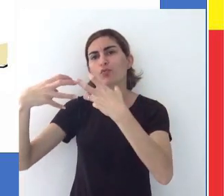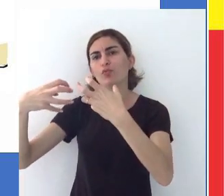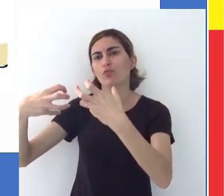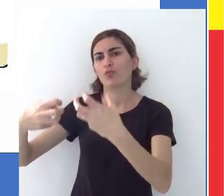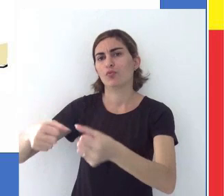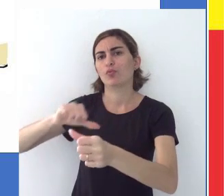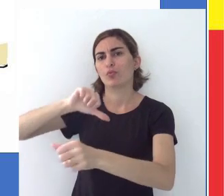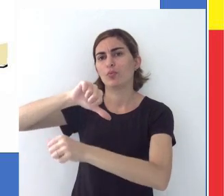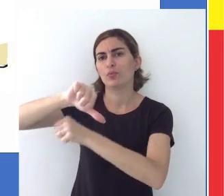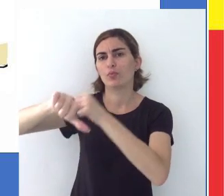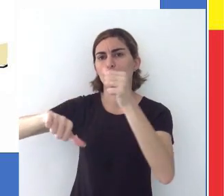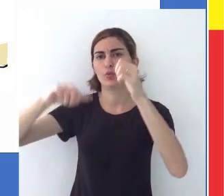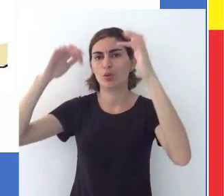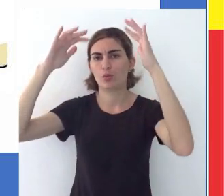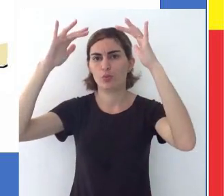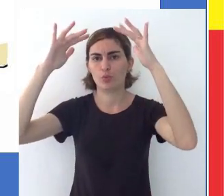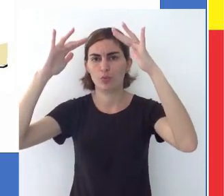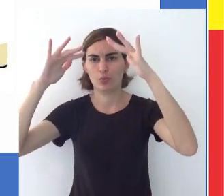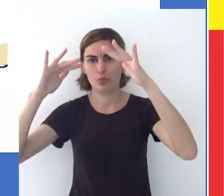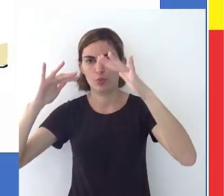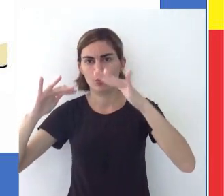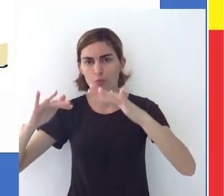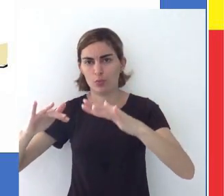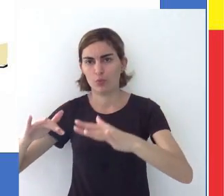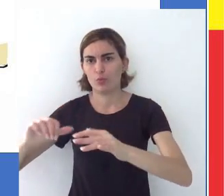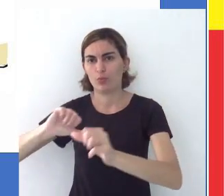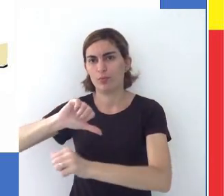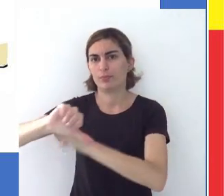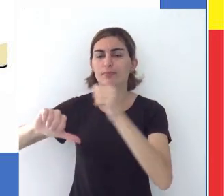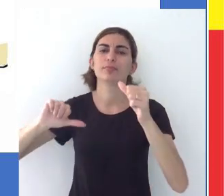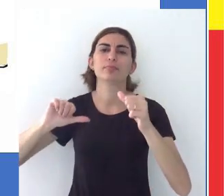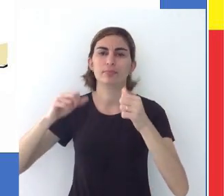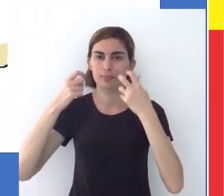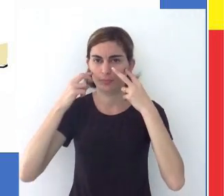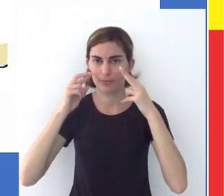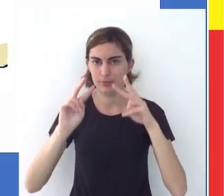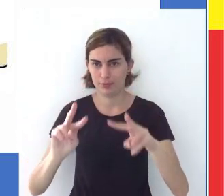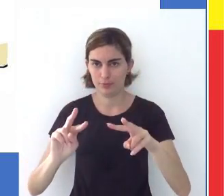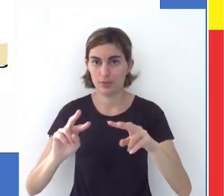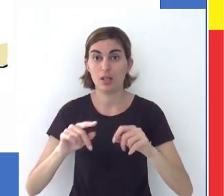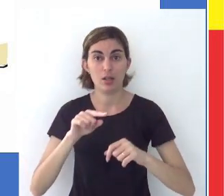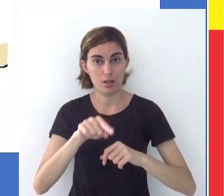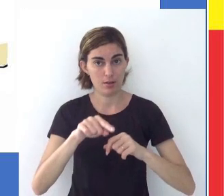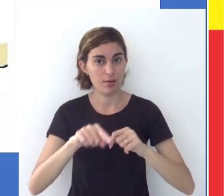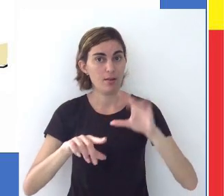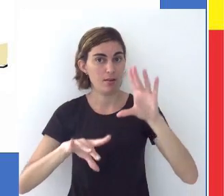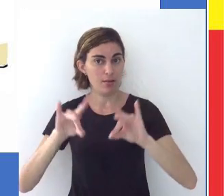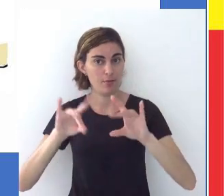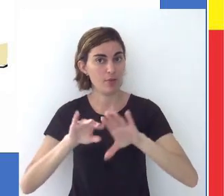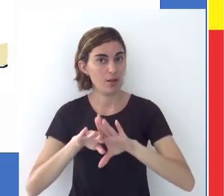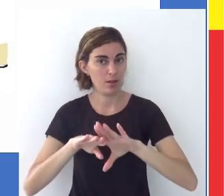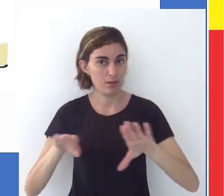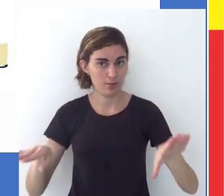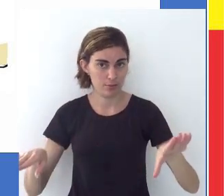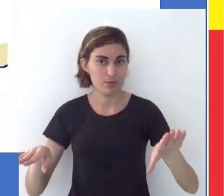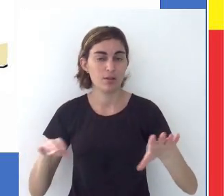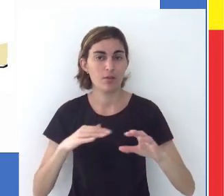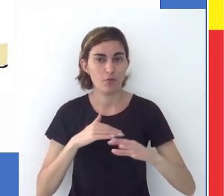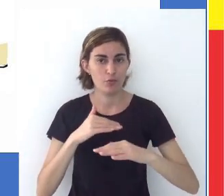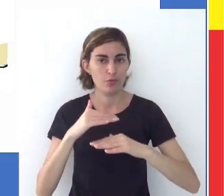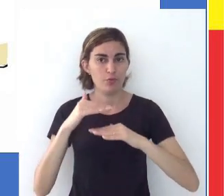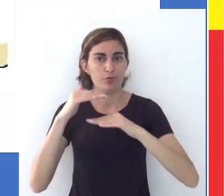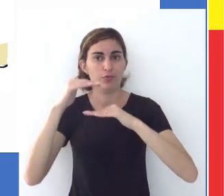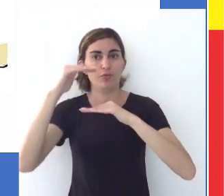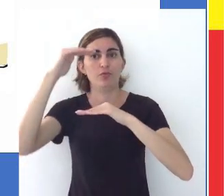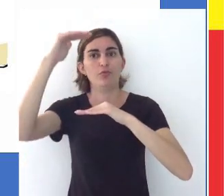certo momento da parte elevada, ela começa a precipitar. Só que essa precipitação, essa umidade, ela vai acabar. Tá? À